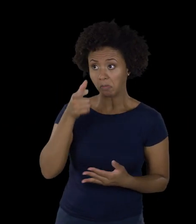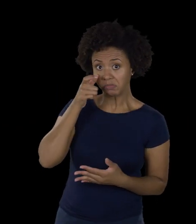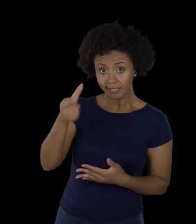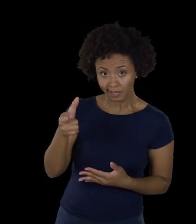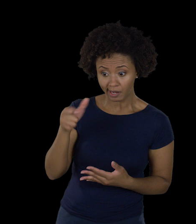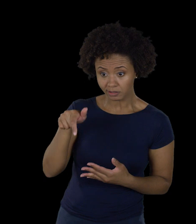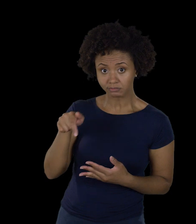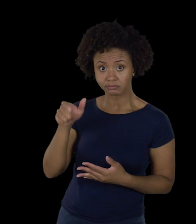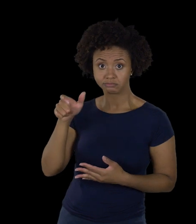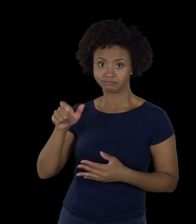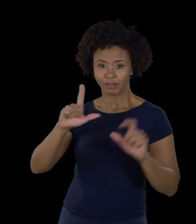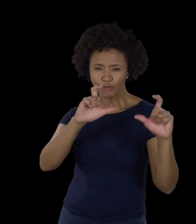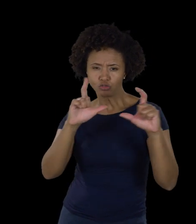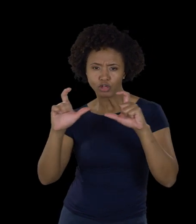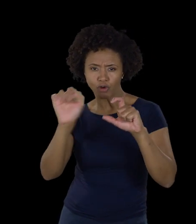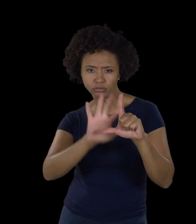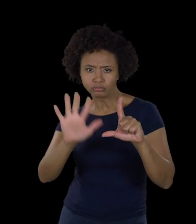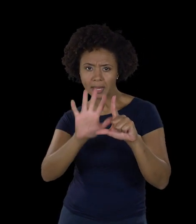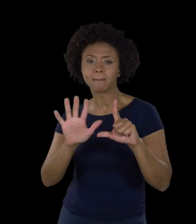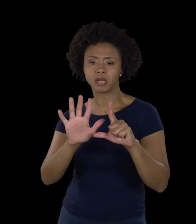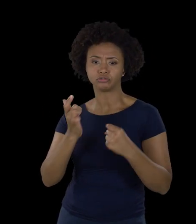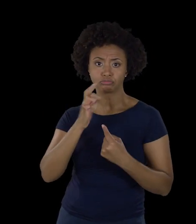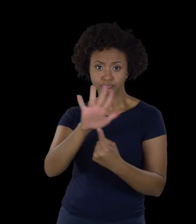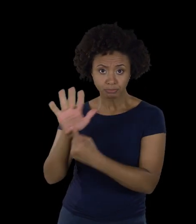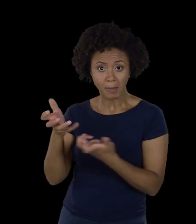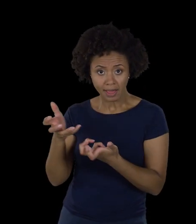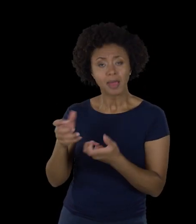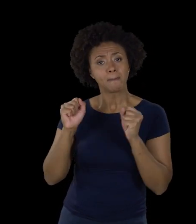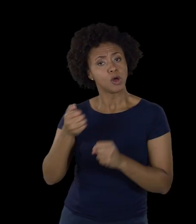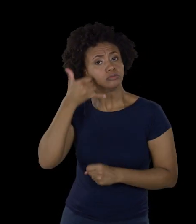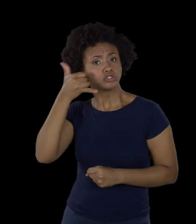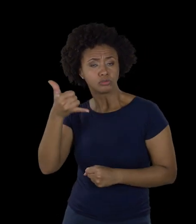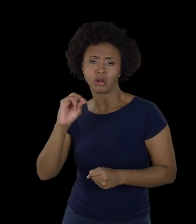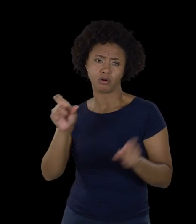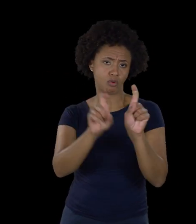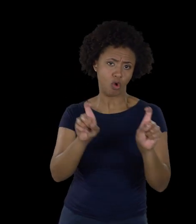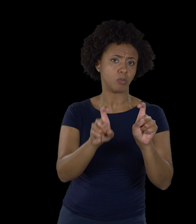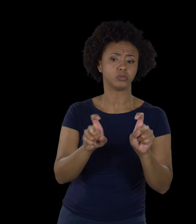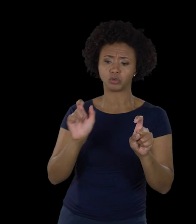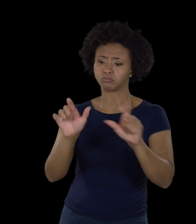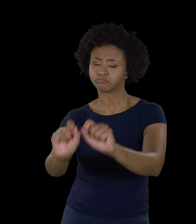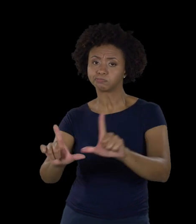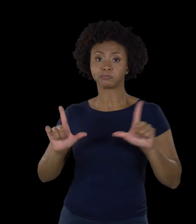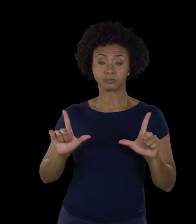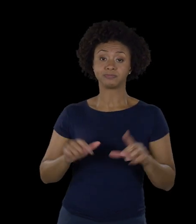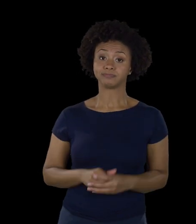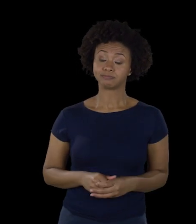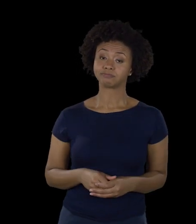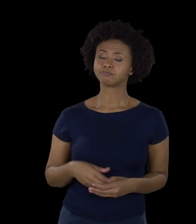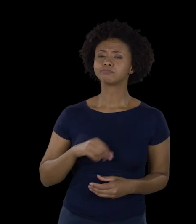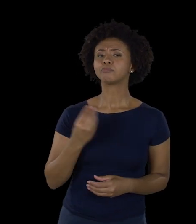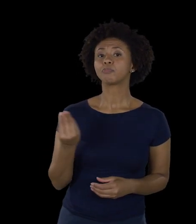exposição pode acessar gratuitamente do seu celular e computador, e ela foi desenvolvida como uma maneira aí da gente criar